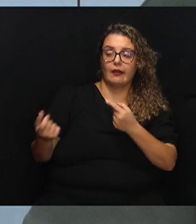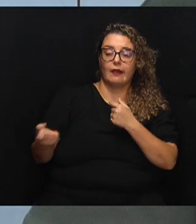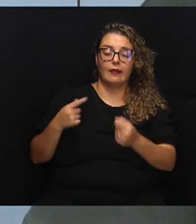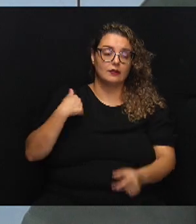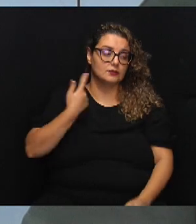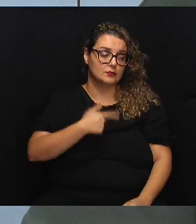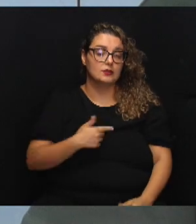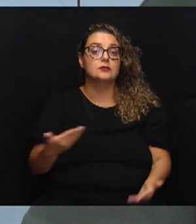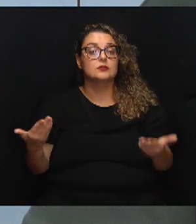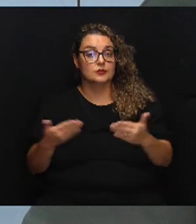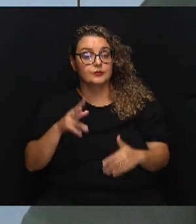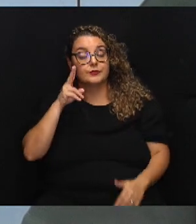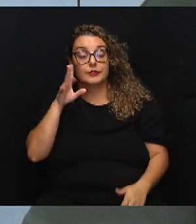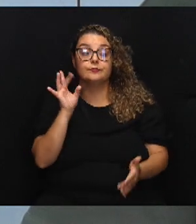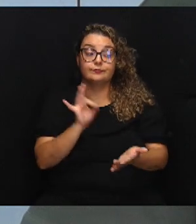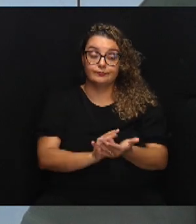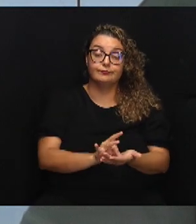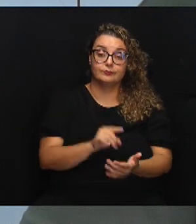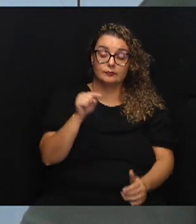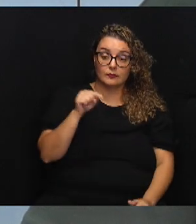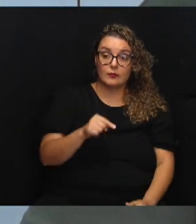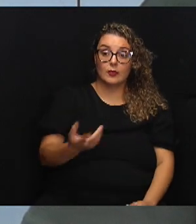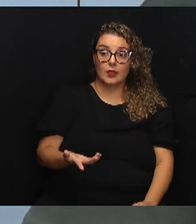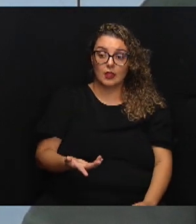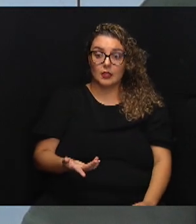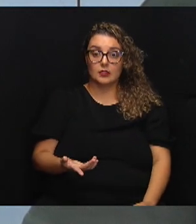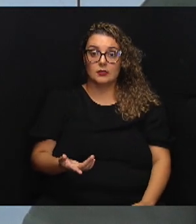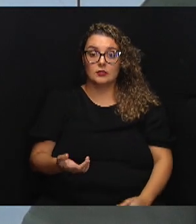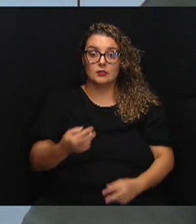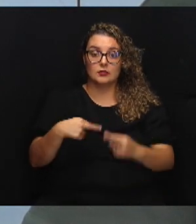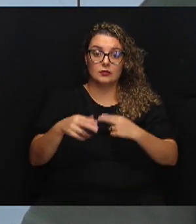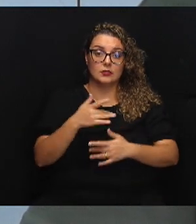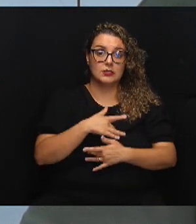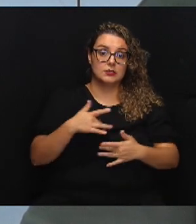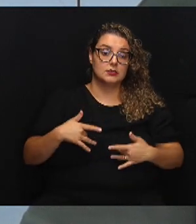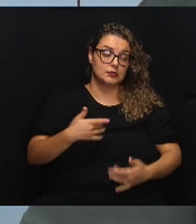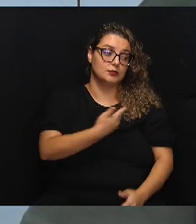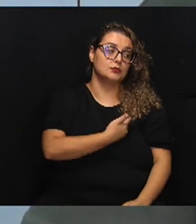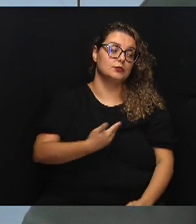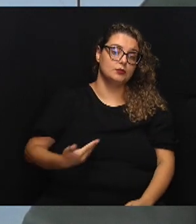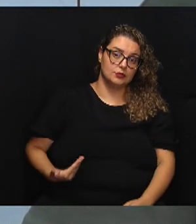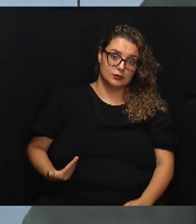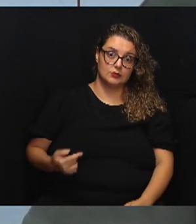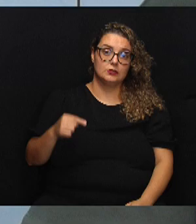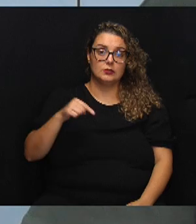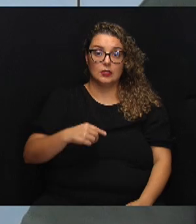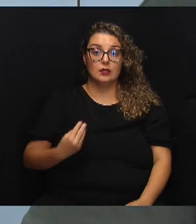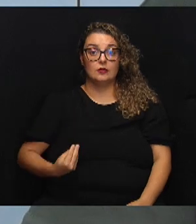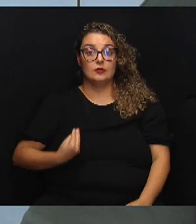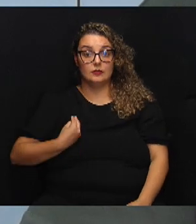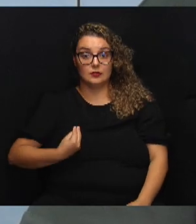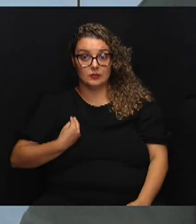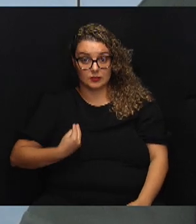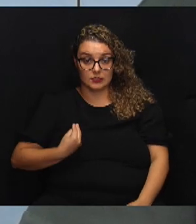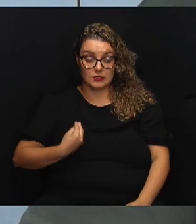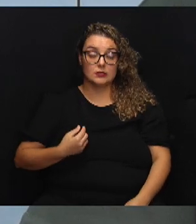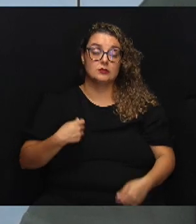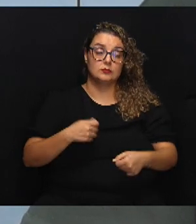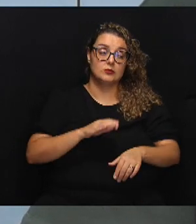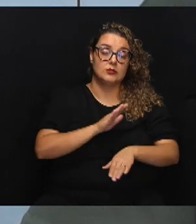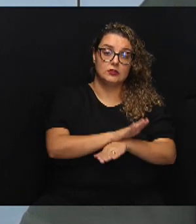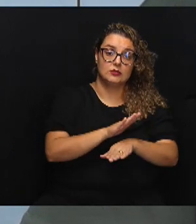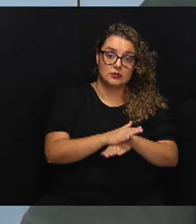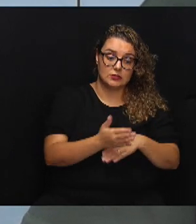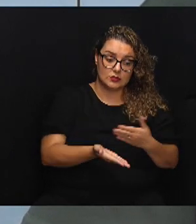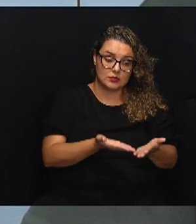uma realidade e que isso daí é uma questão de saúde pública, são vidas que precisam ser cuidadas, e